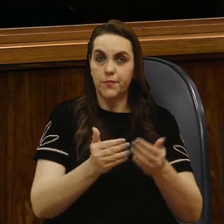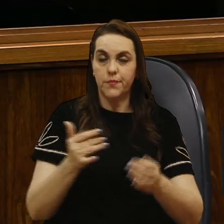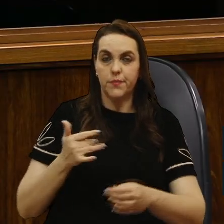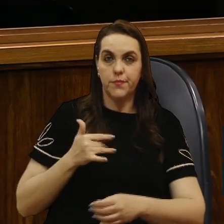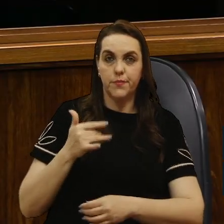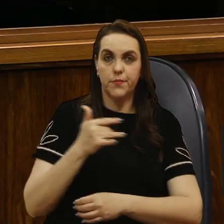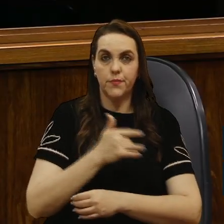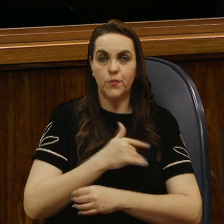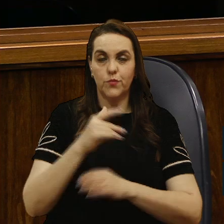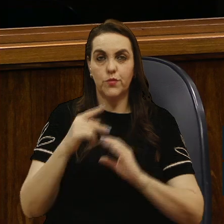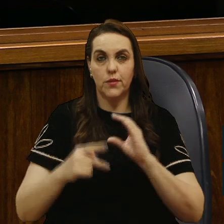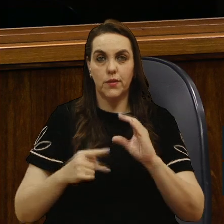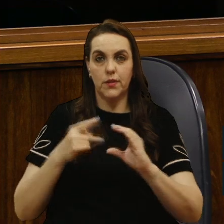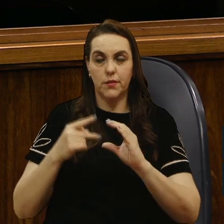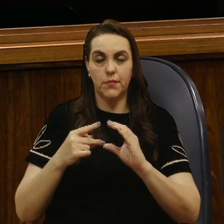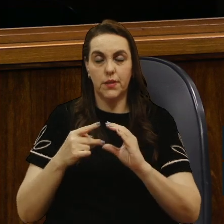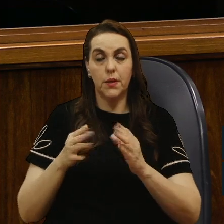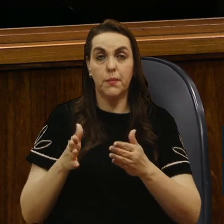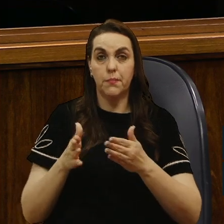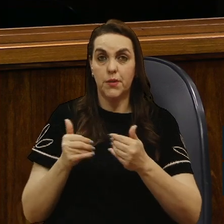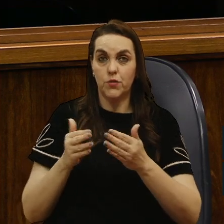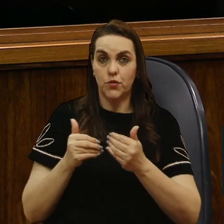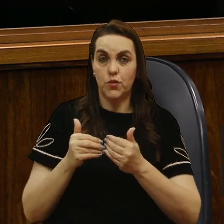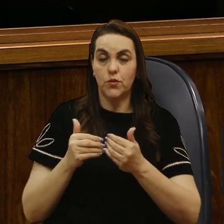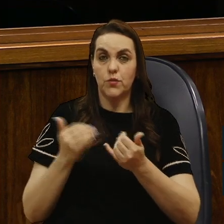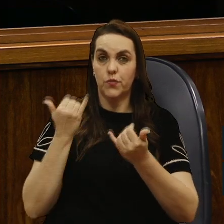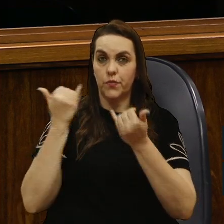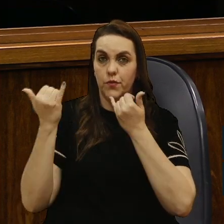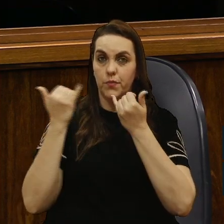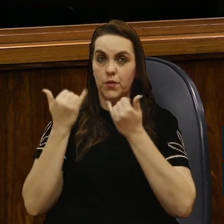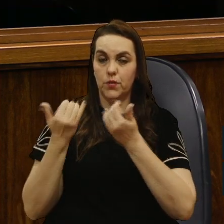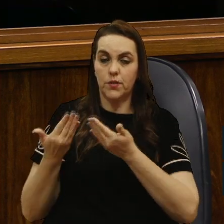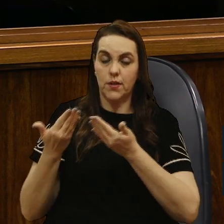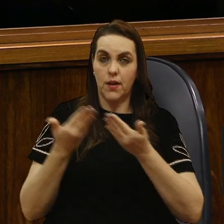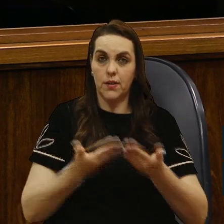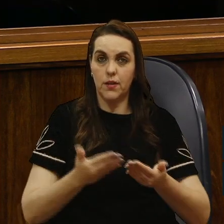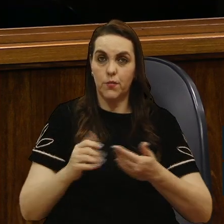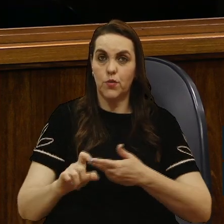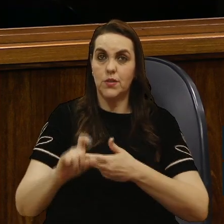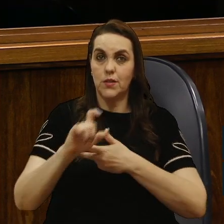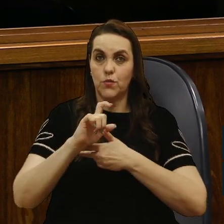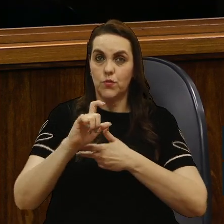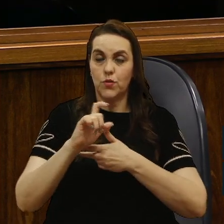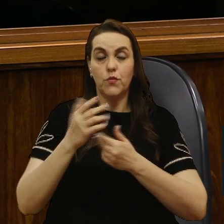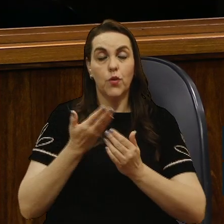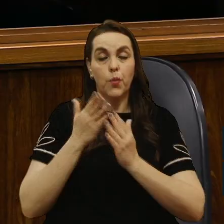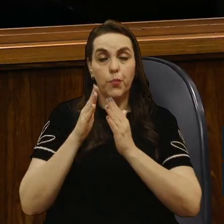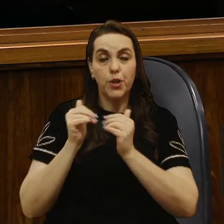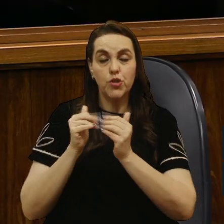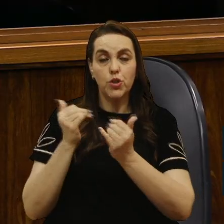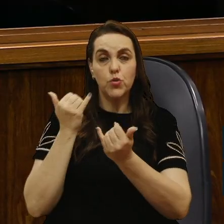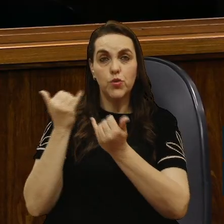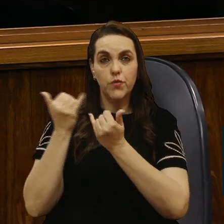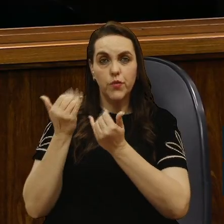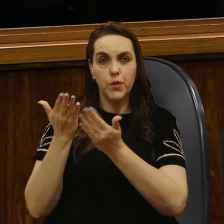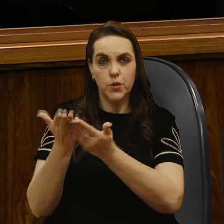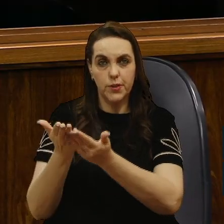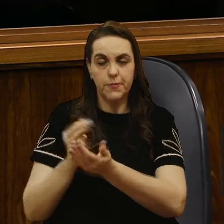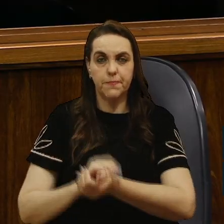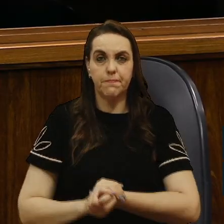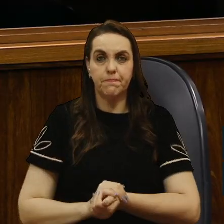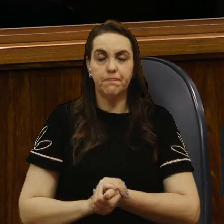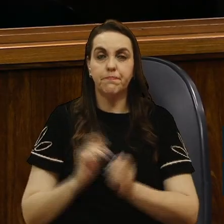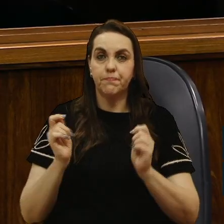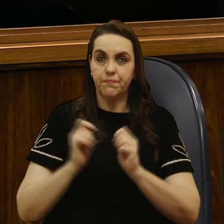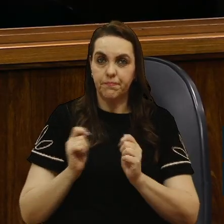Câmara Municipal requer que seja encaminhado ao Poder Executivo o presente pedido de informações, para que,